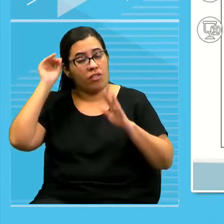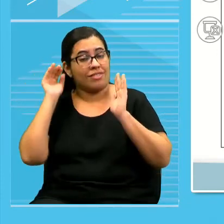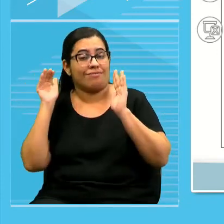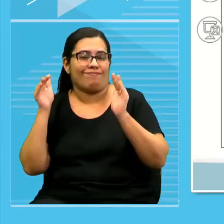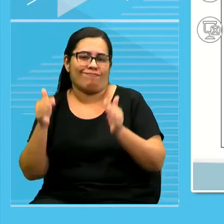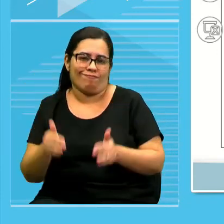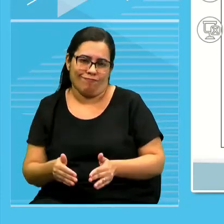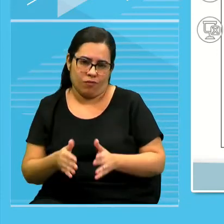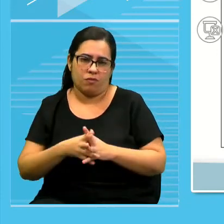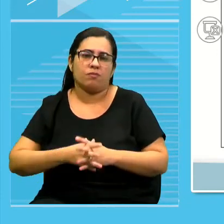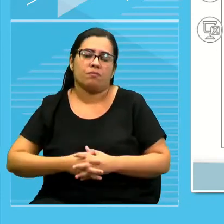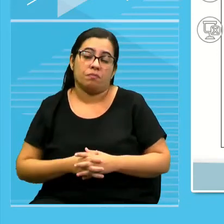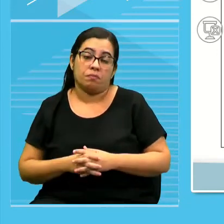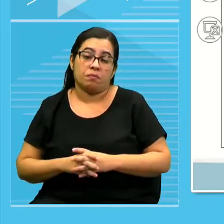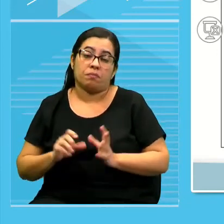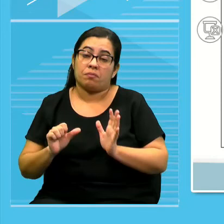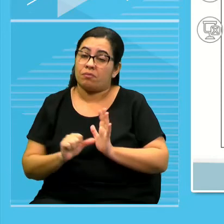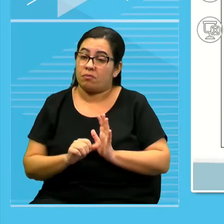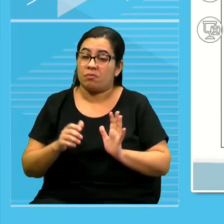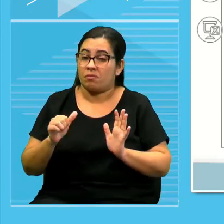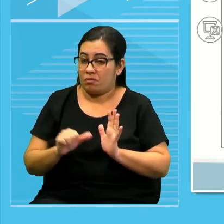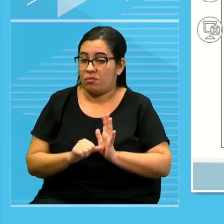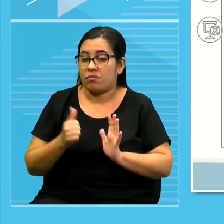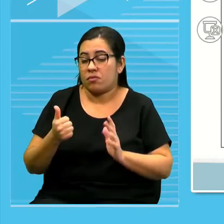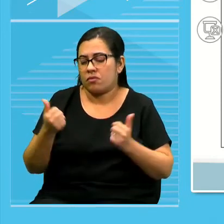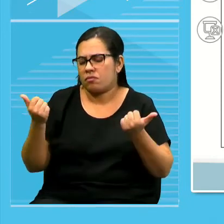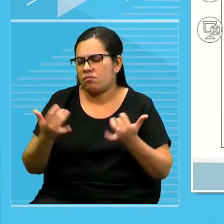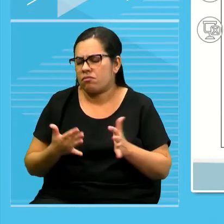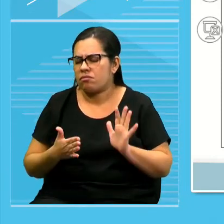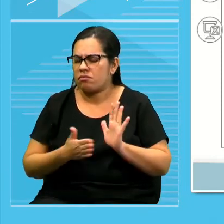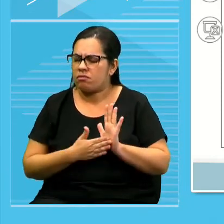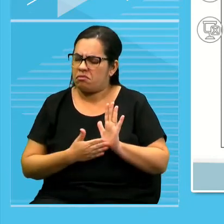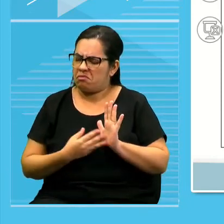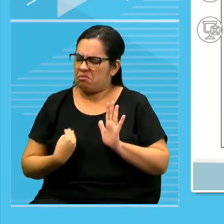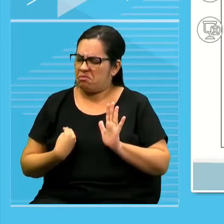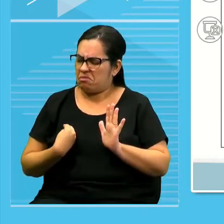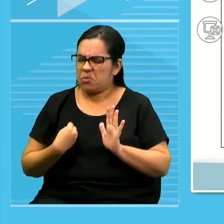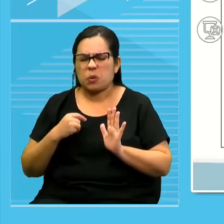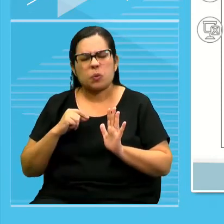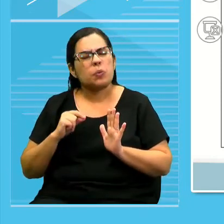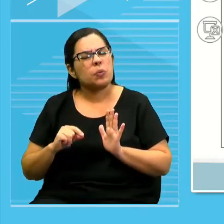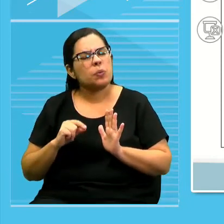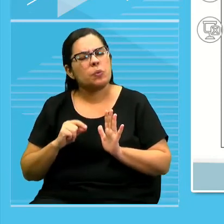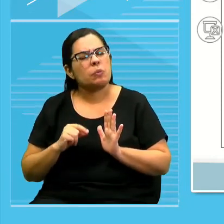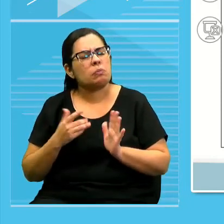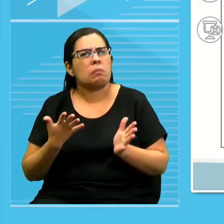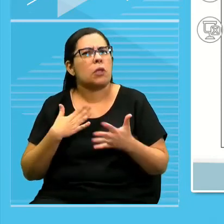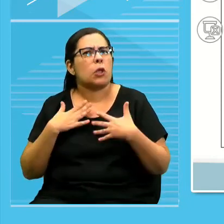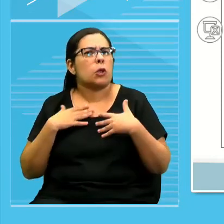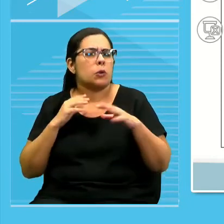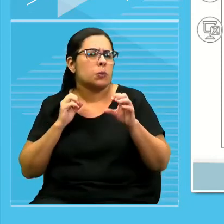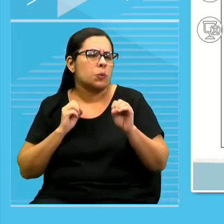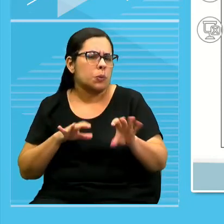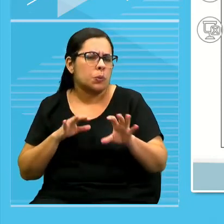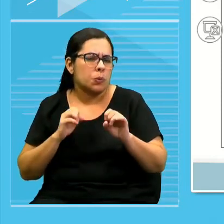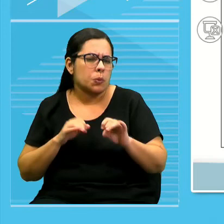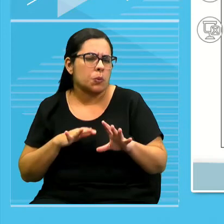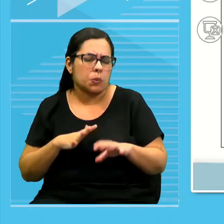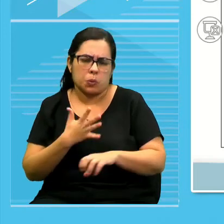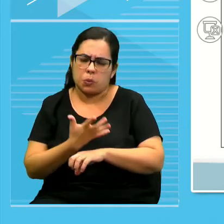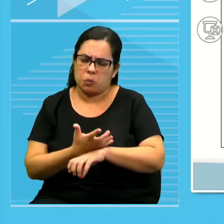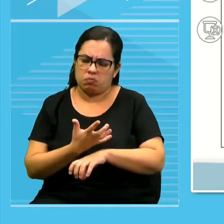que a primeira vez que eu ouvi falar em projeto de vida eu me questionei E aí o que é que eu vou ensinar nessa